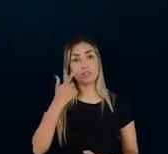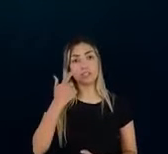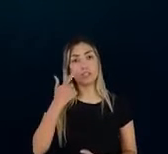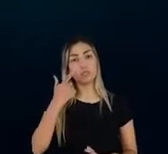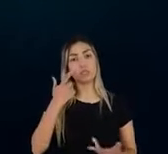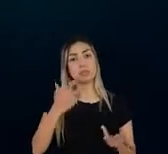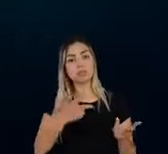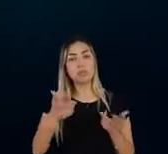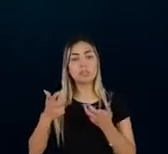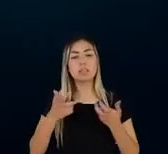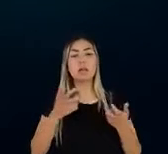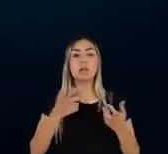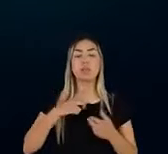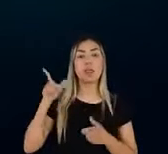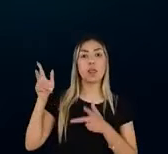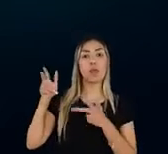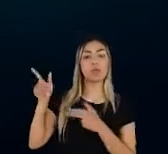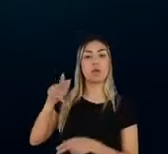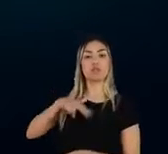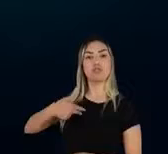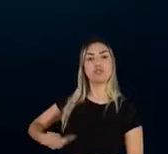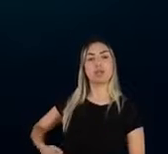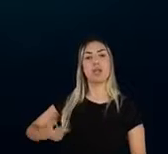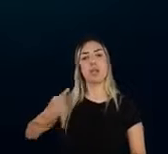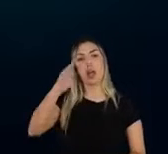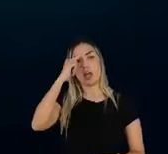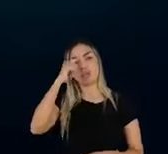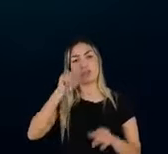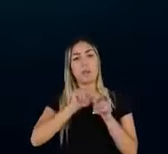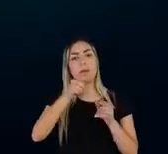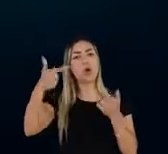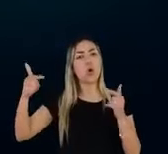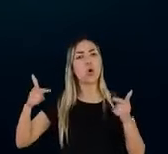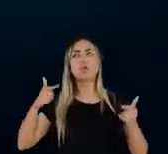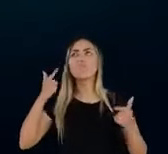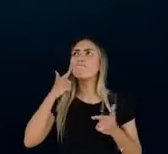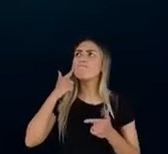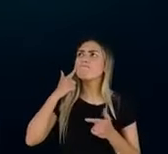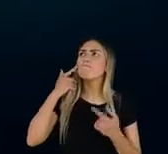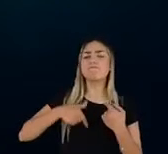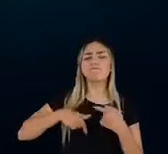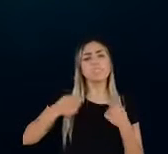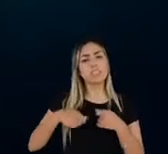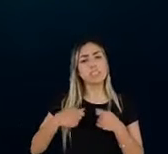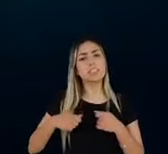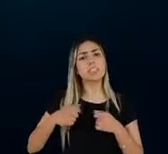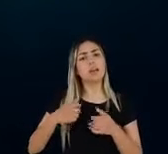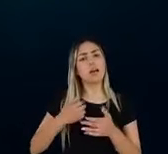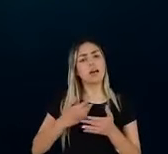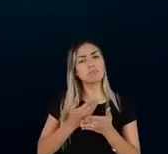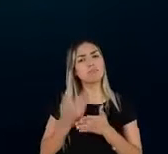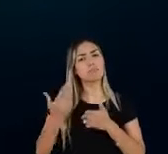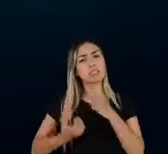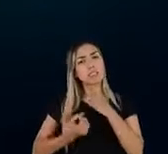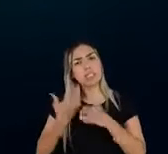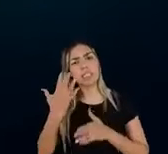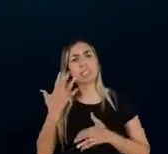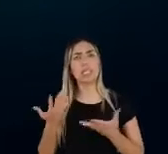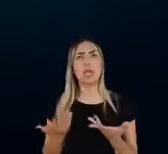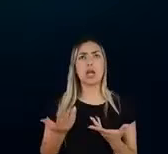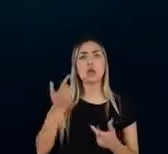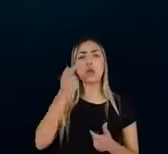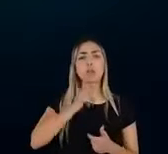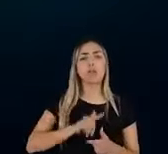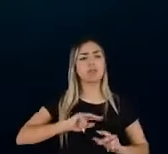não é que funciona na China na Índia e em outros mercados e falou assim gente a gente precisa criar uma ferramenta né para que a gente consiga a